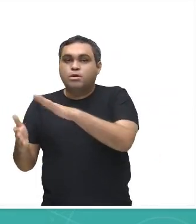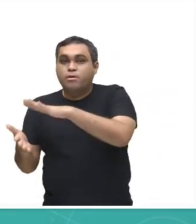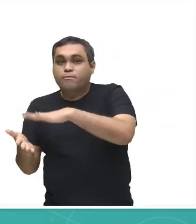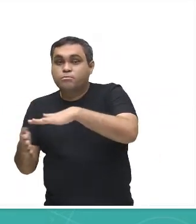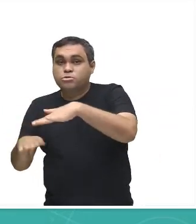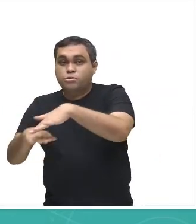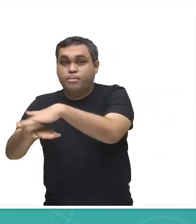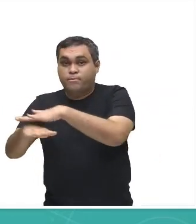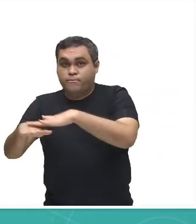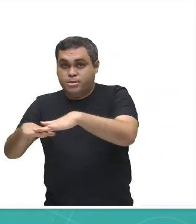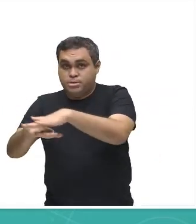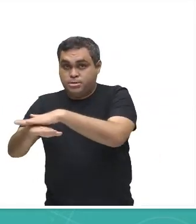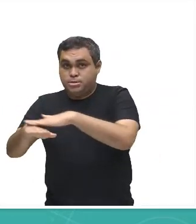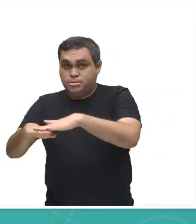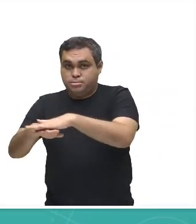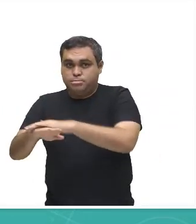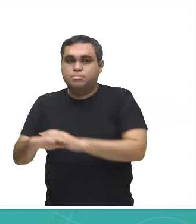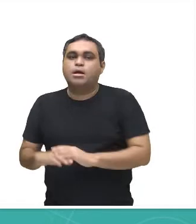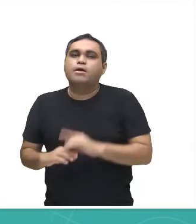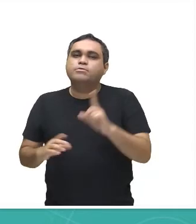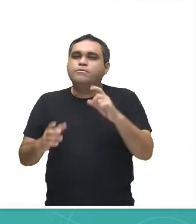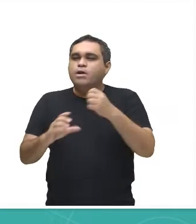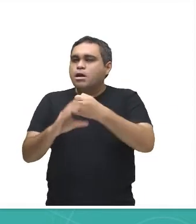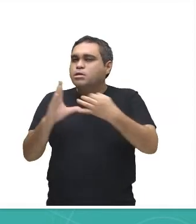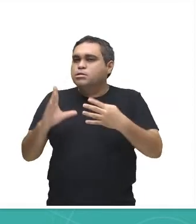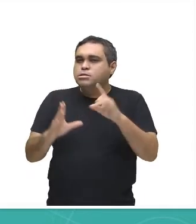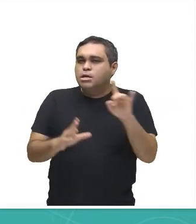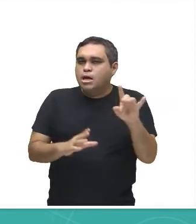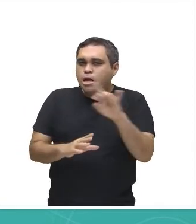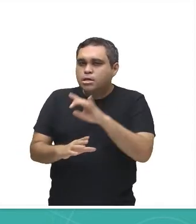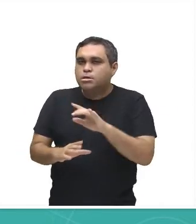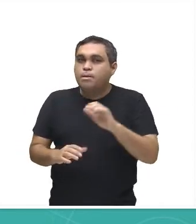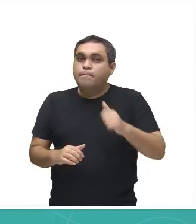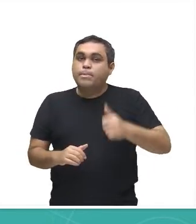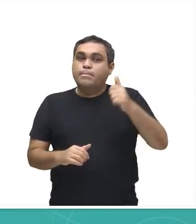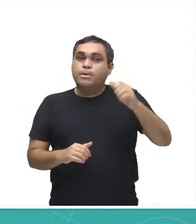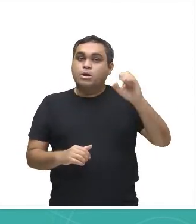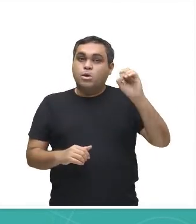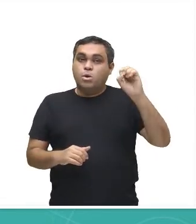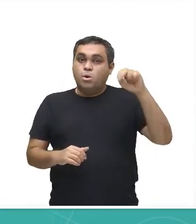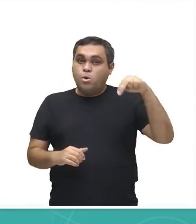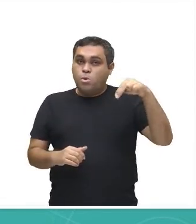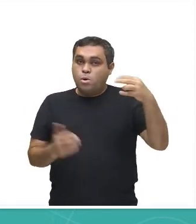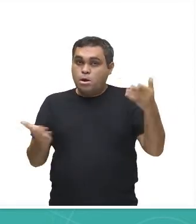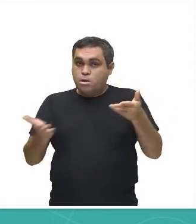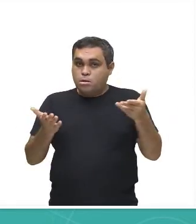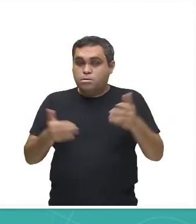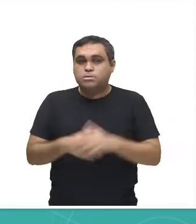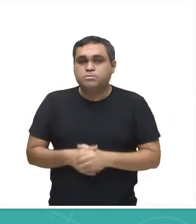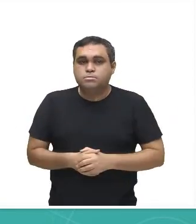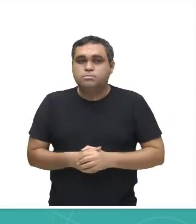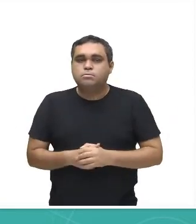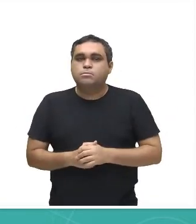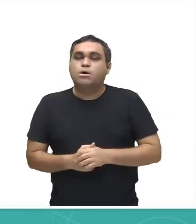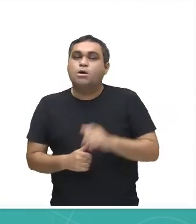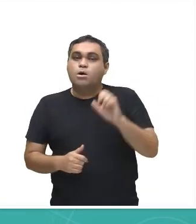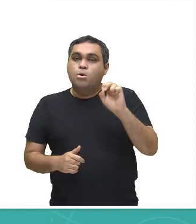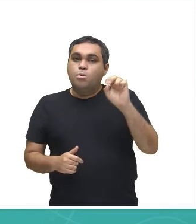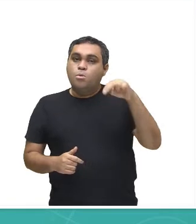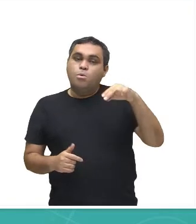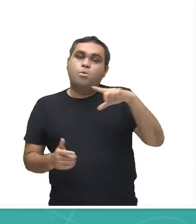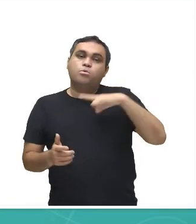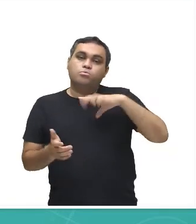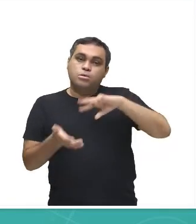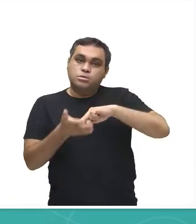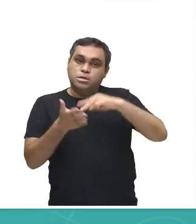delas, tá? Aqui você vai ver comigo primeiro o uso do on. Aqui, ó, on. O on, ele tem alguns significados